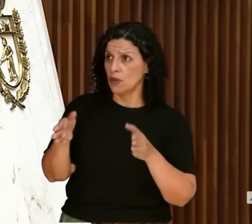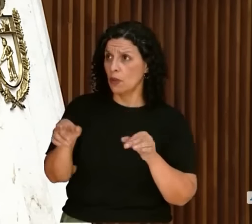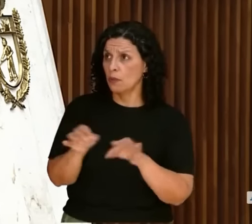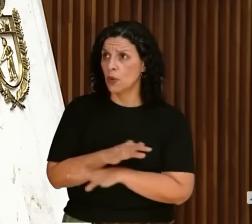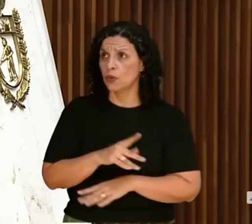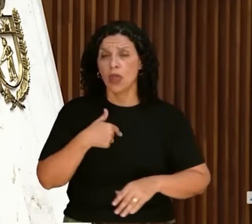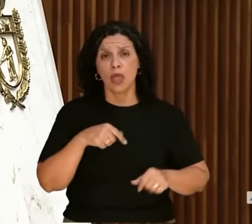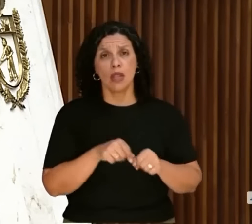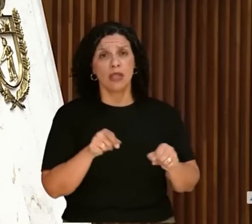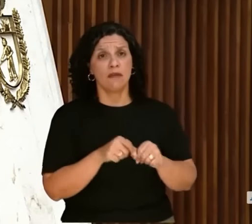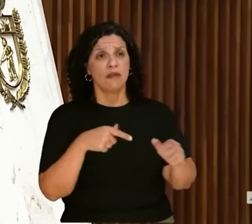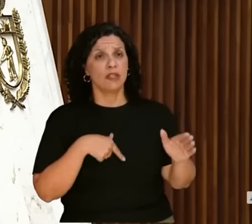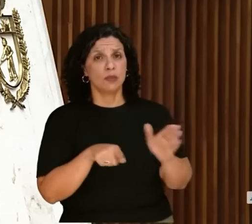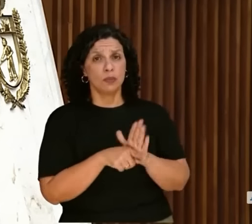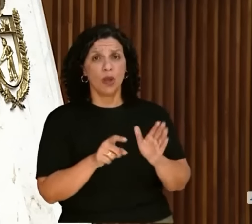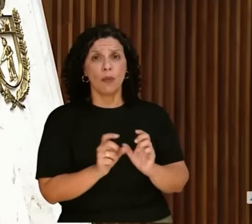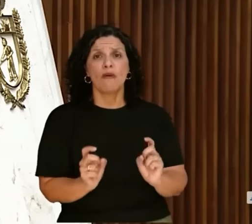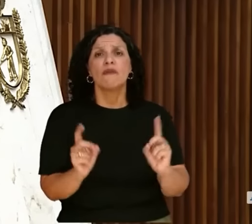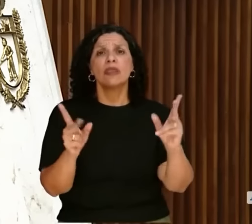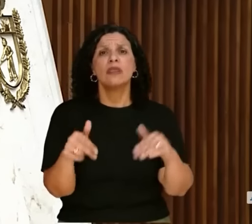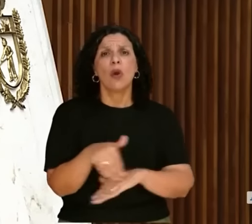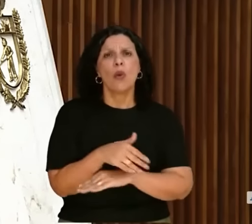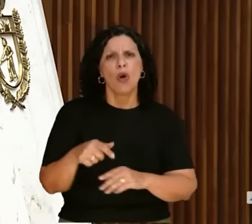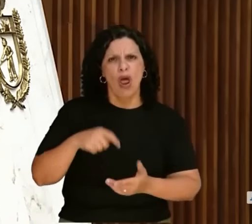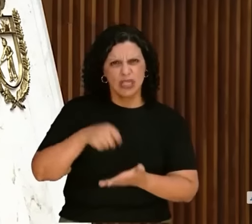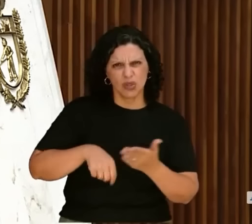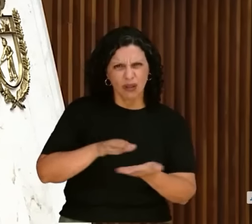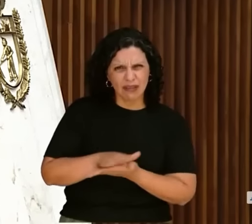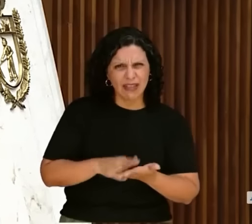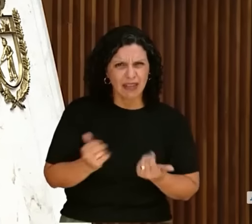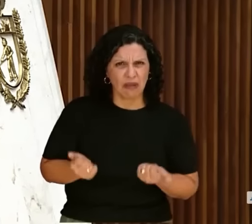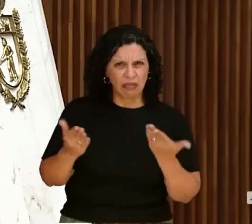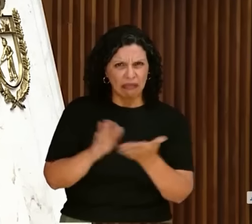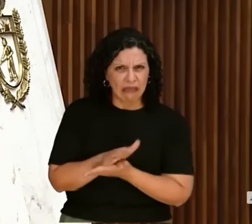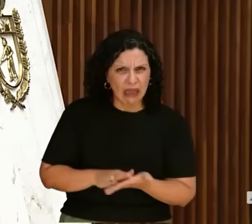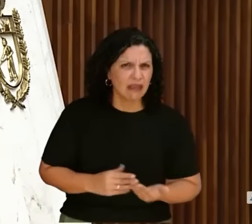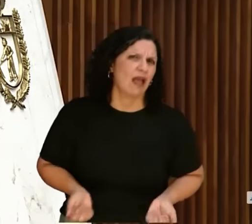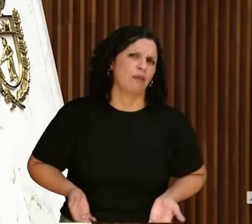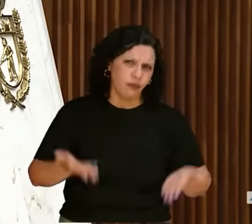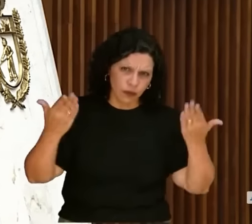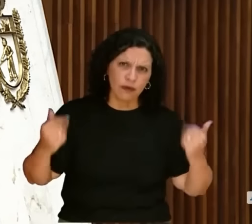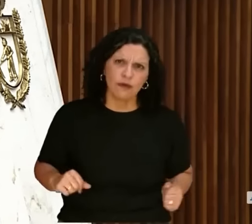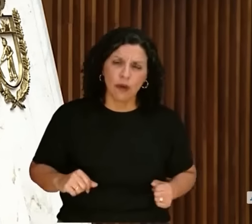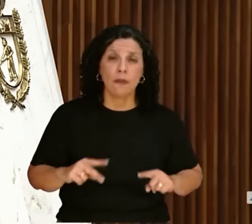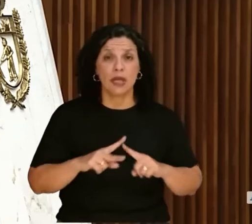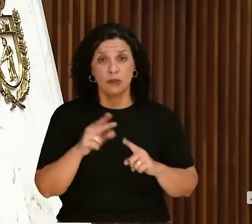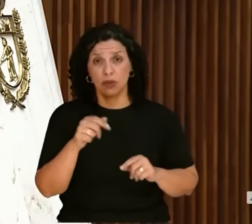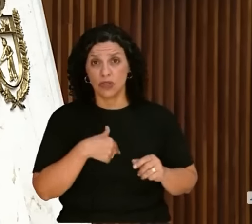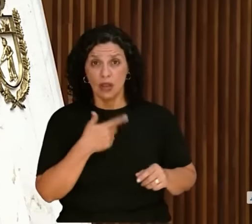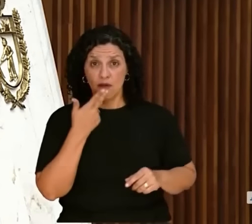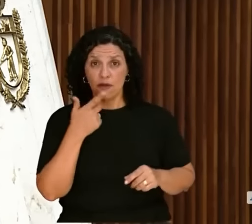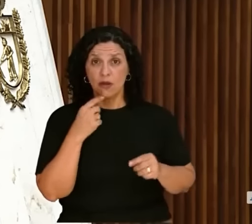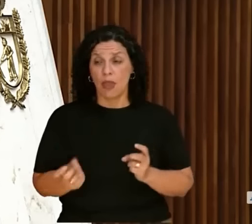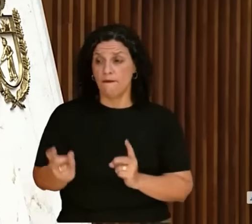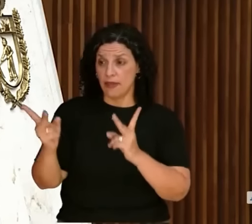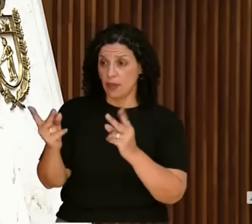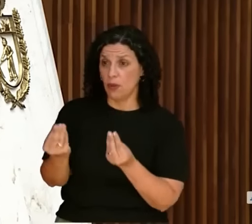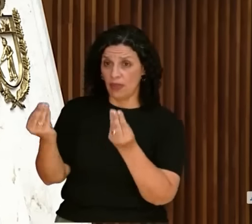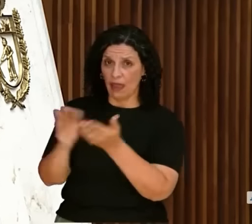que bateu um martelinho. Agora ele não assinou, vocês acham que ele não vai entregar? Bom, se bem que dele eu não duvido que ele venda e não